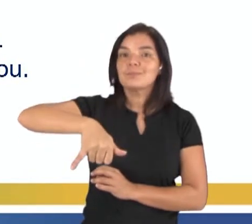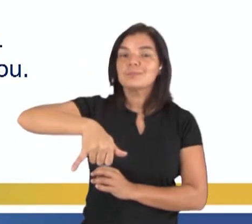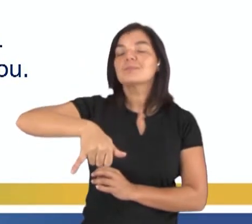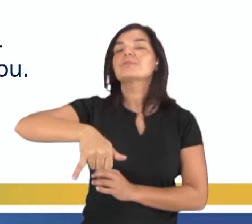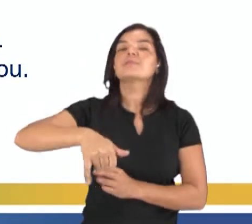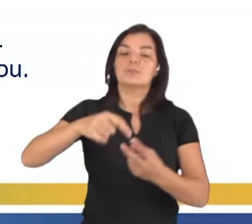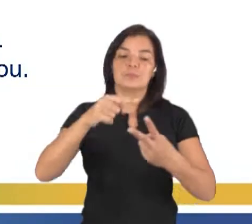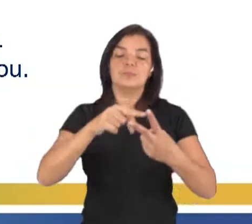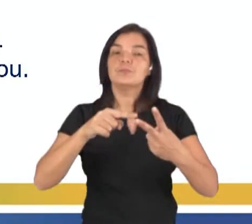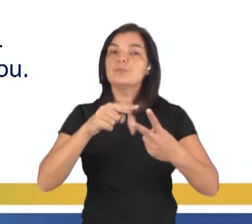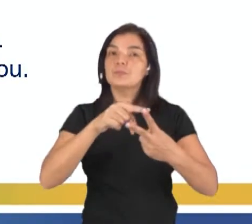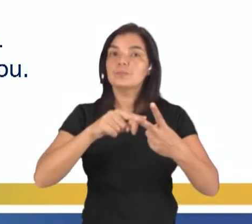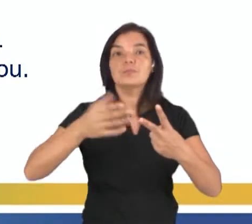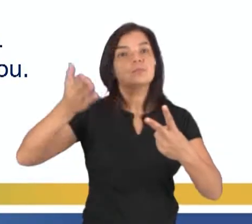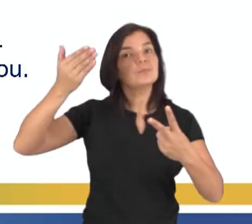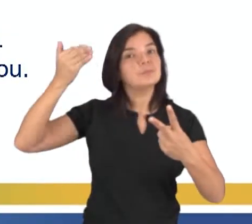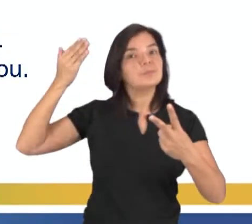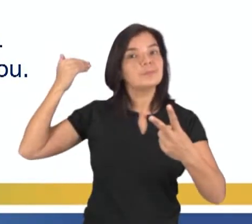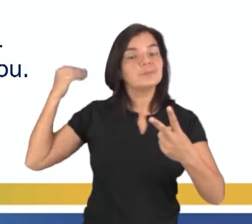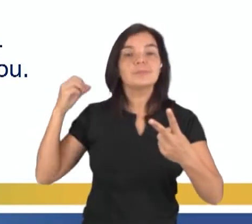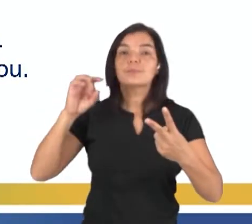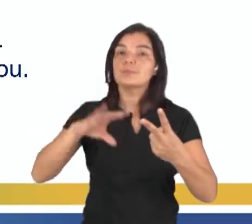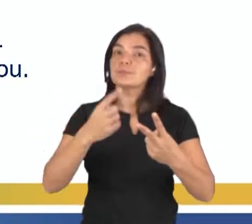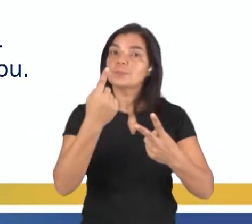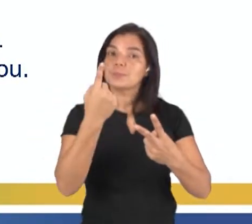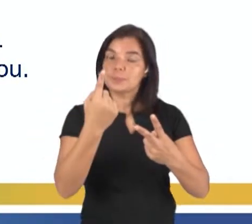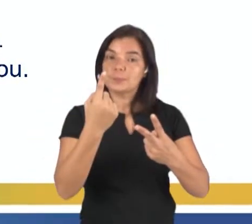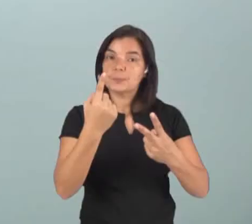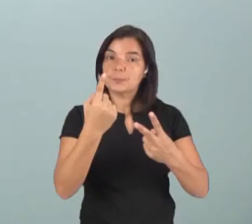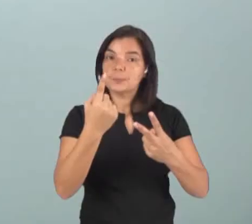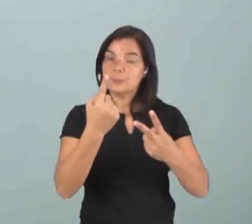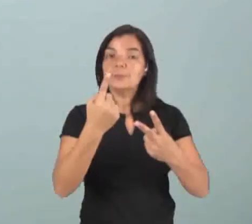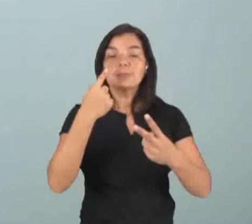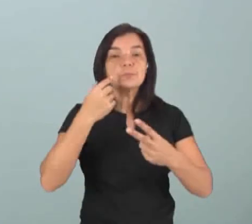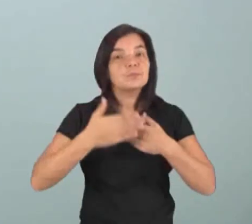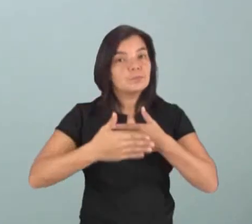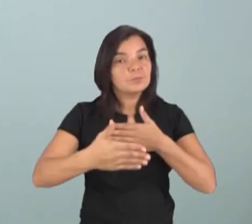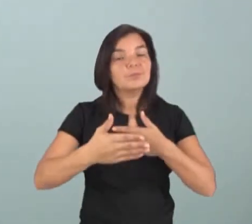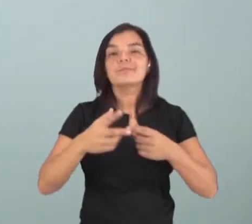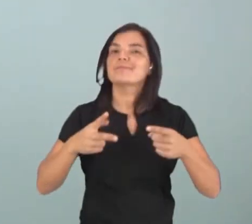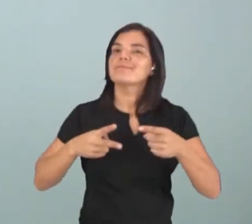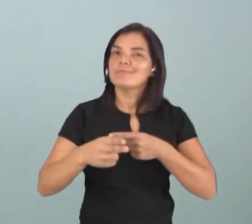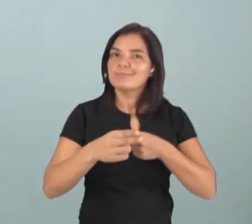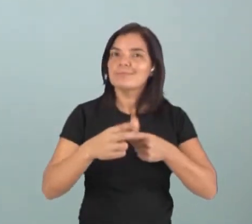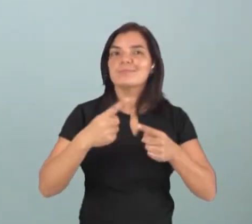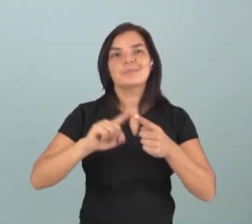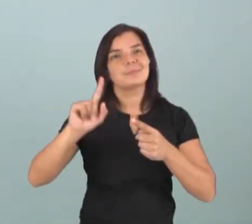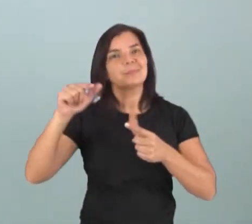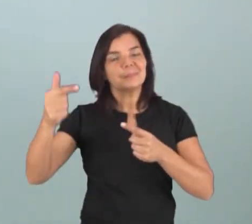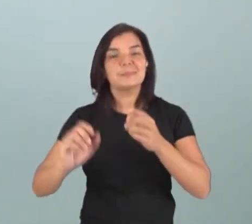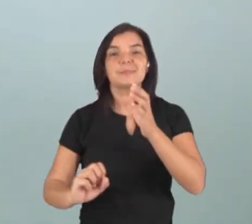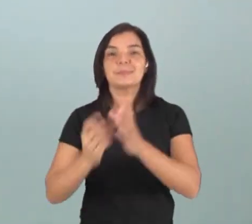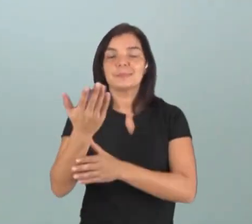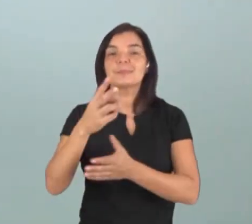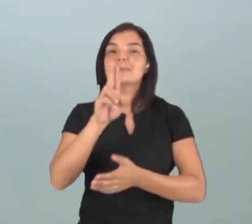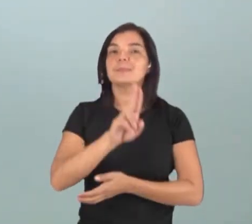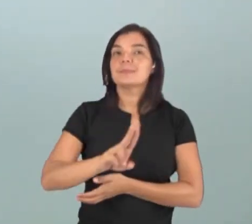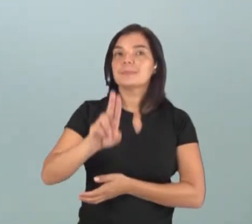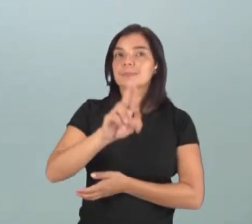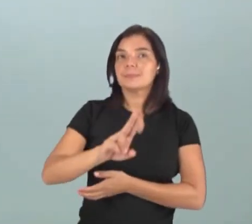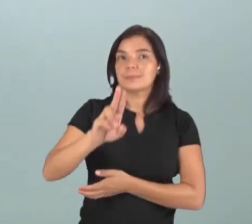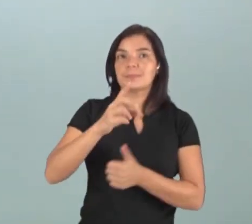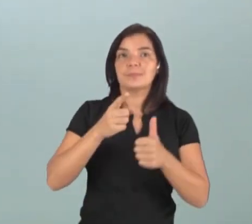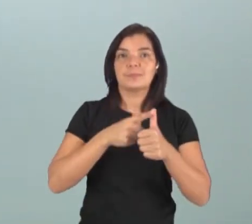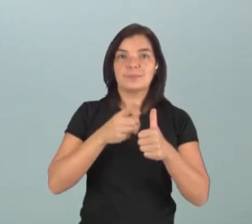nós temos aí duas ações no passado, só que uma que estava em progresso foi interrompida por outra. Então, quando isso acontece, a gente usa a